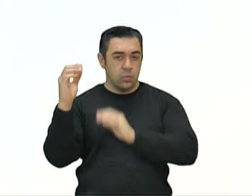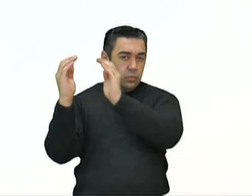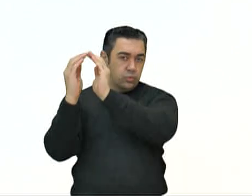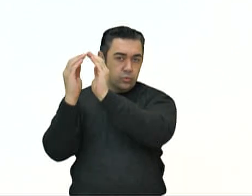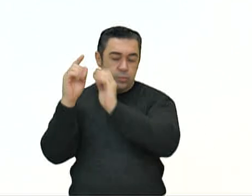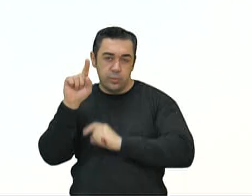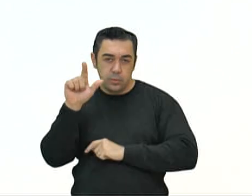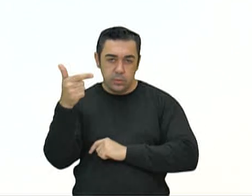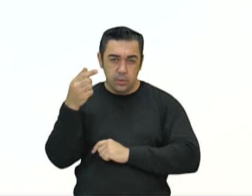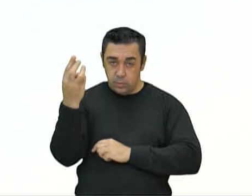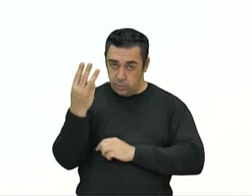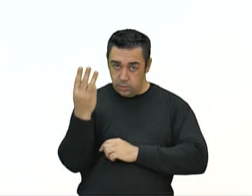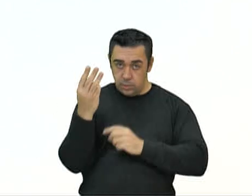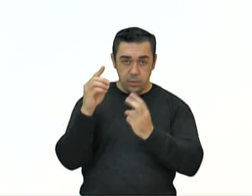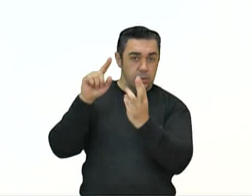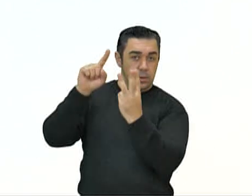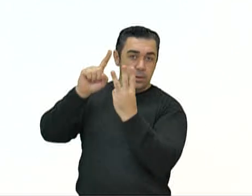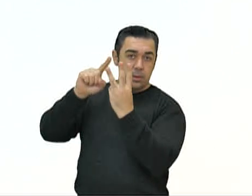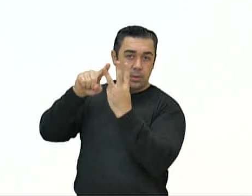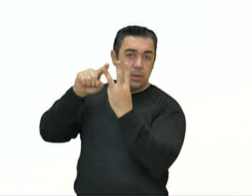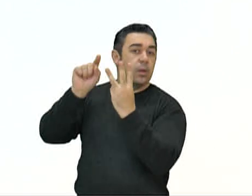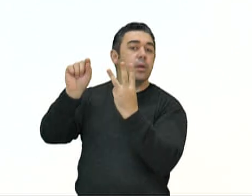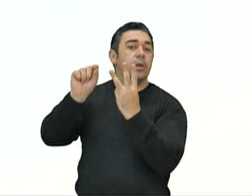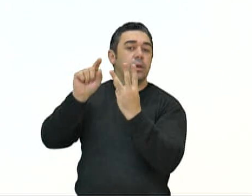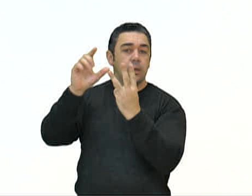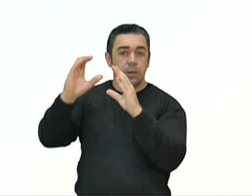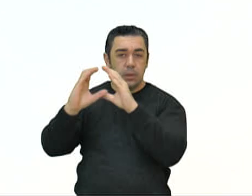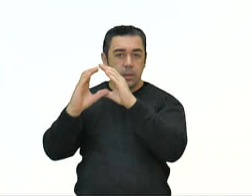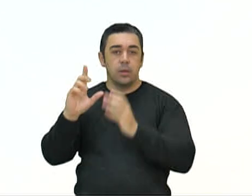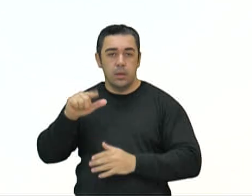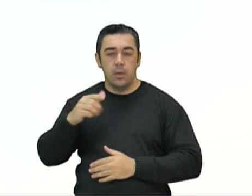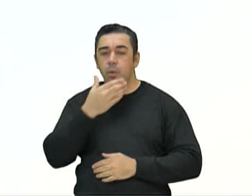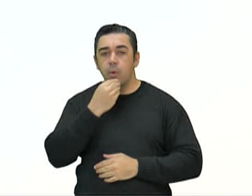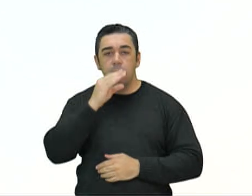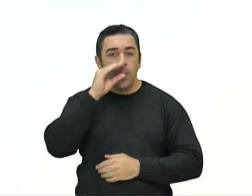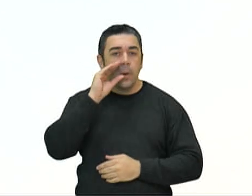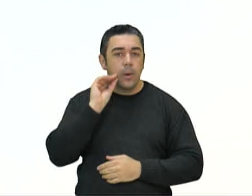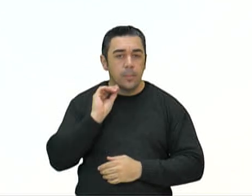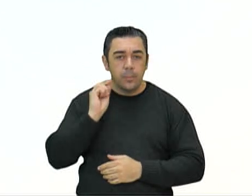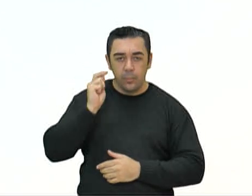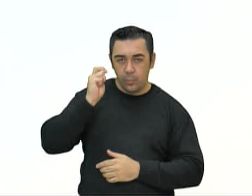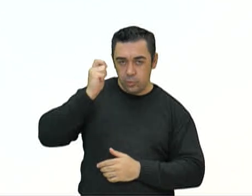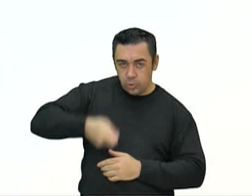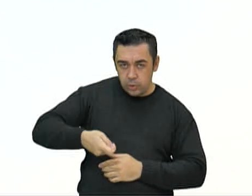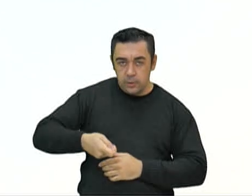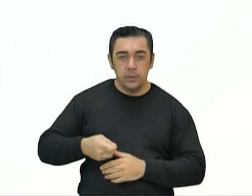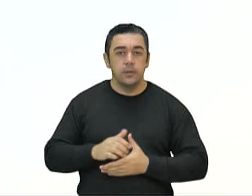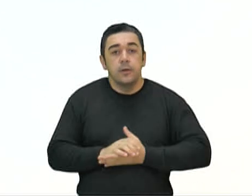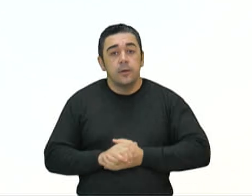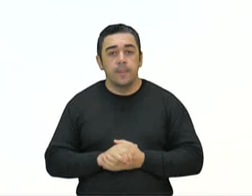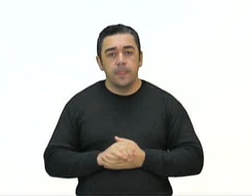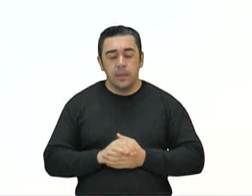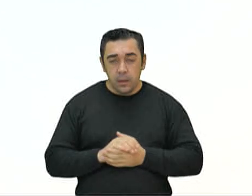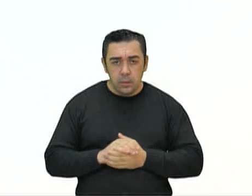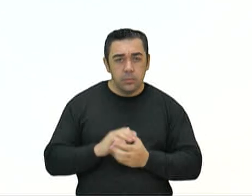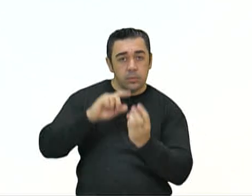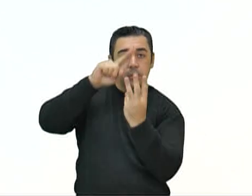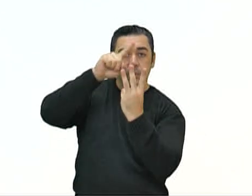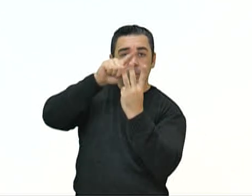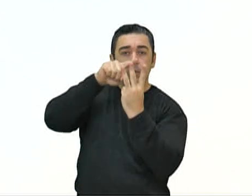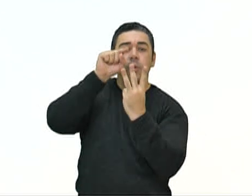lado direito, o terceiro personagem bem do seu lado direito, Benito Mussolini. E esse personagem central é